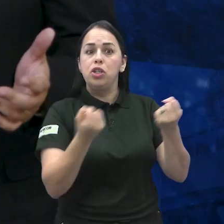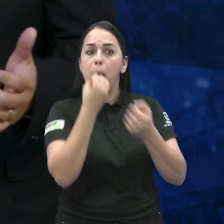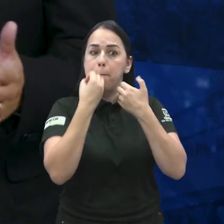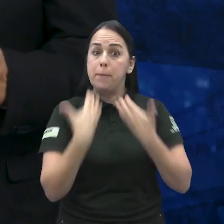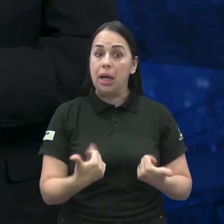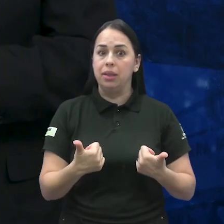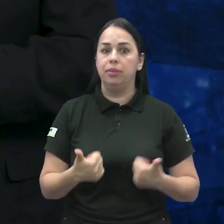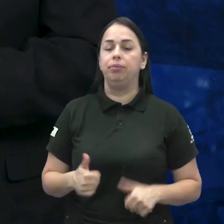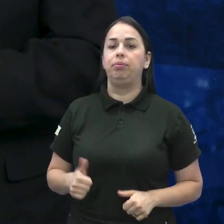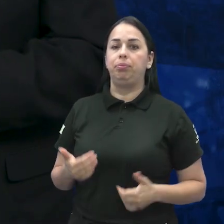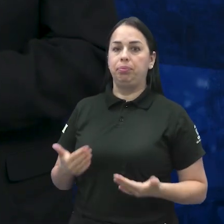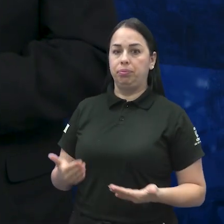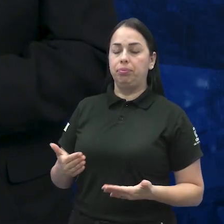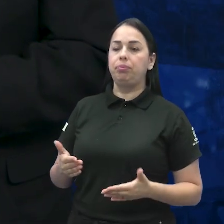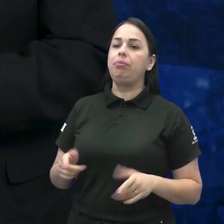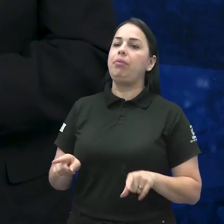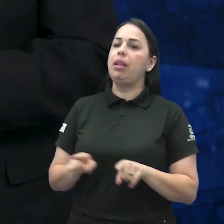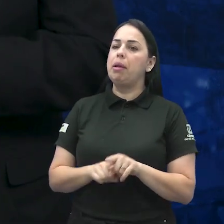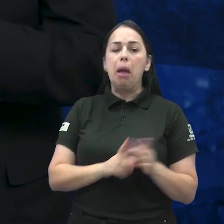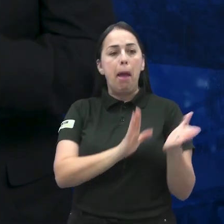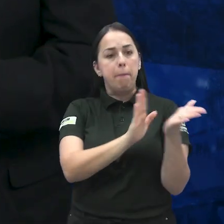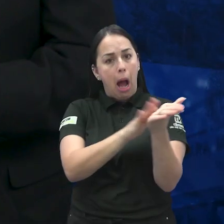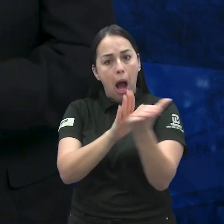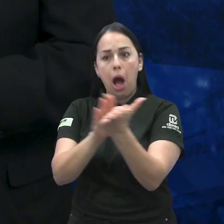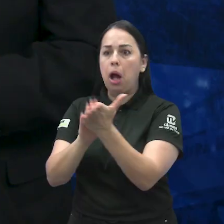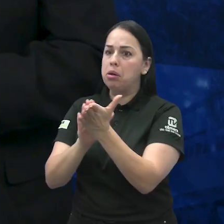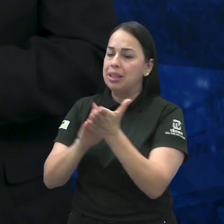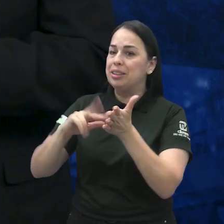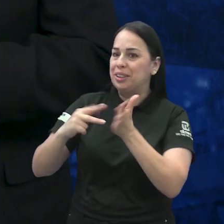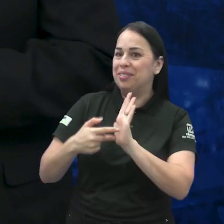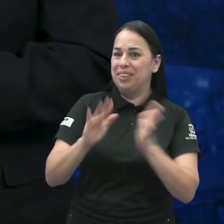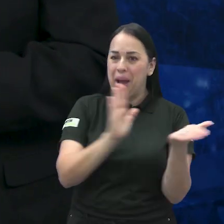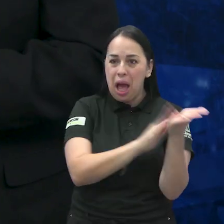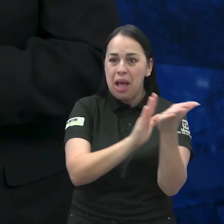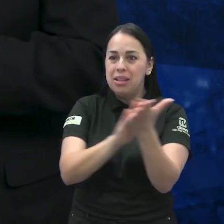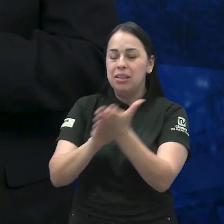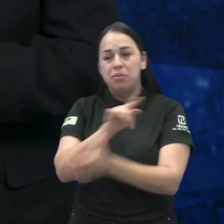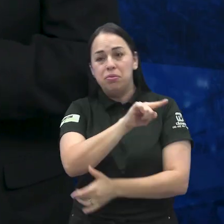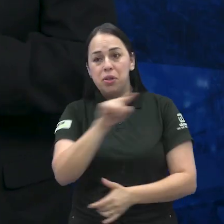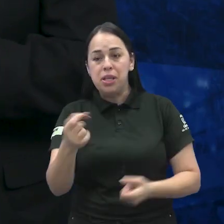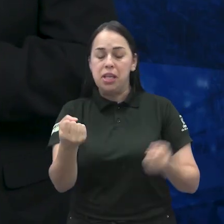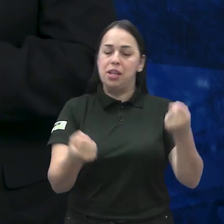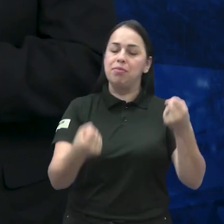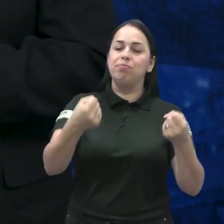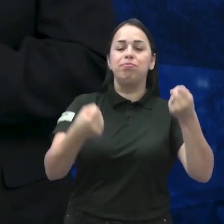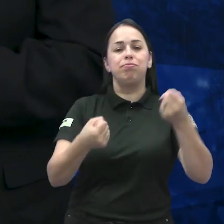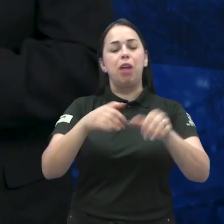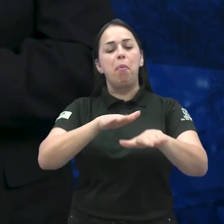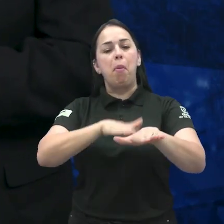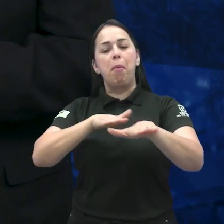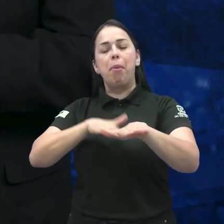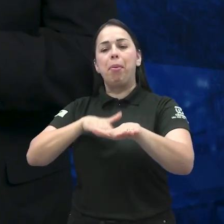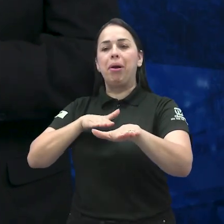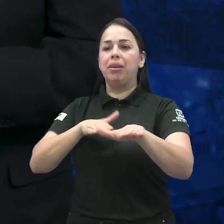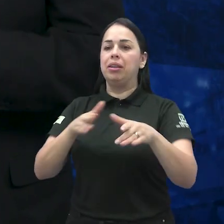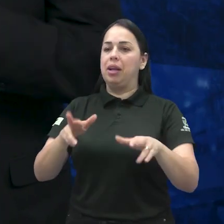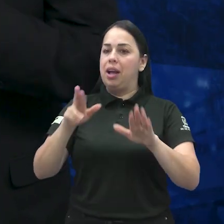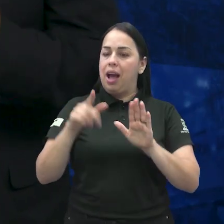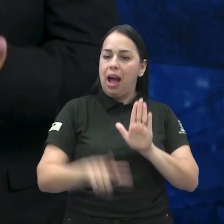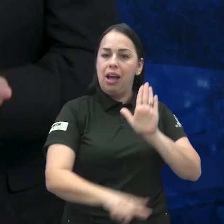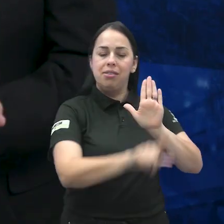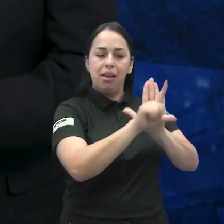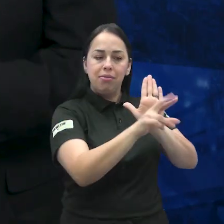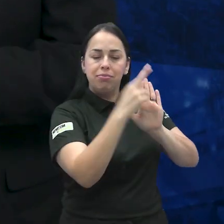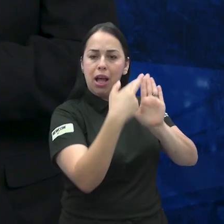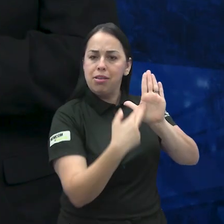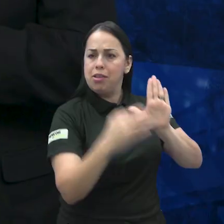o primeiro passo foi para poder prestigiar aquele bom condutor, aquele que realmente gera uma mobilidade segura, respeita as